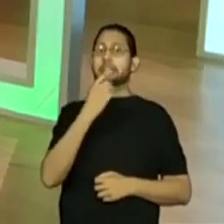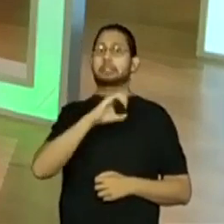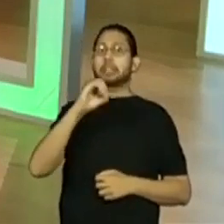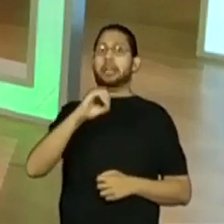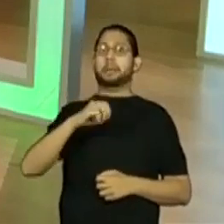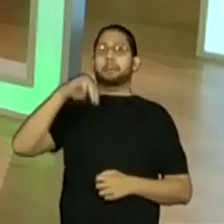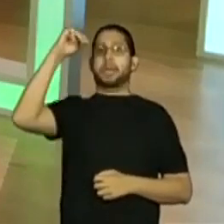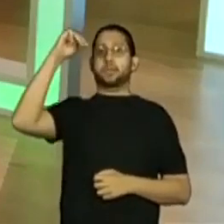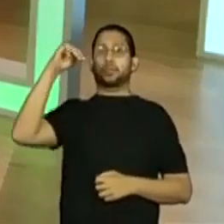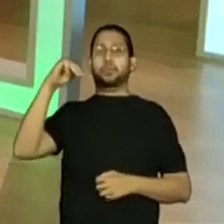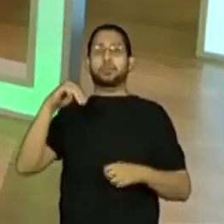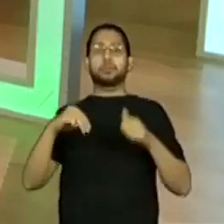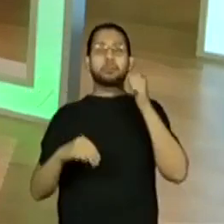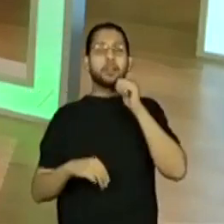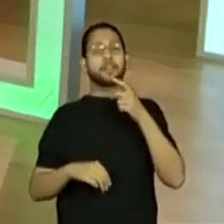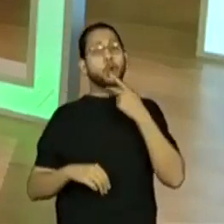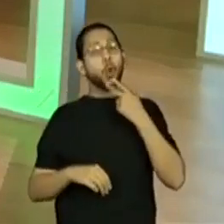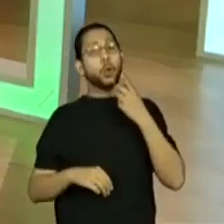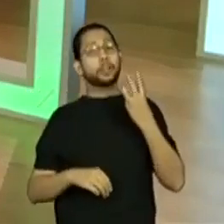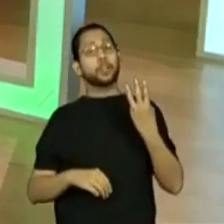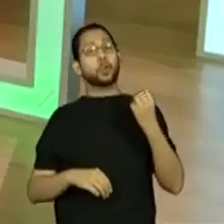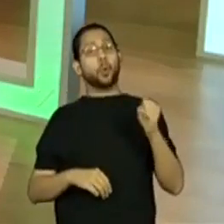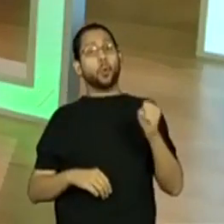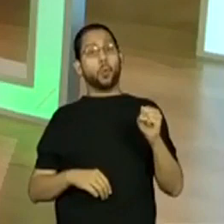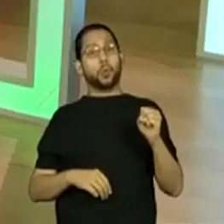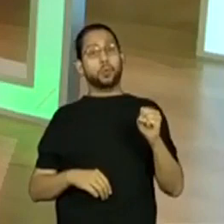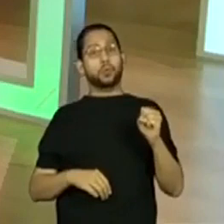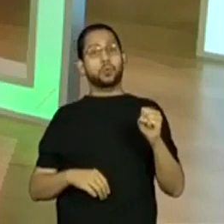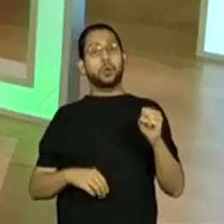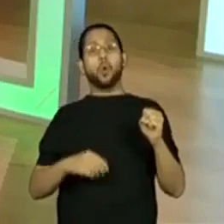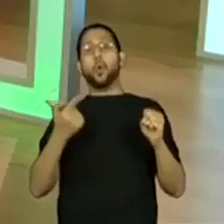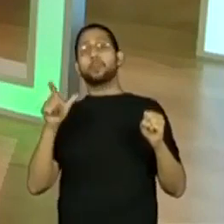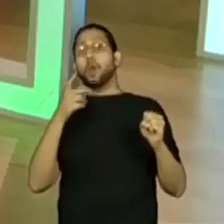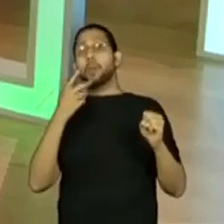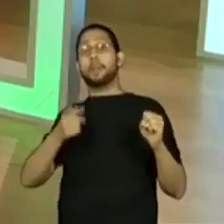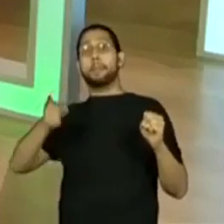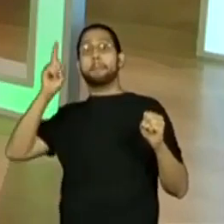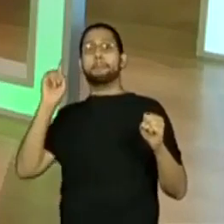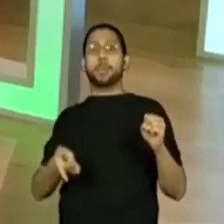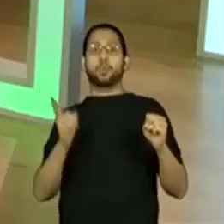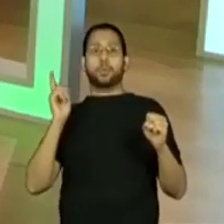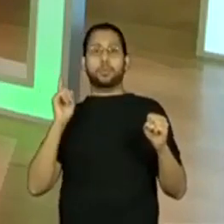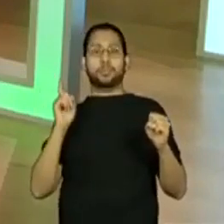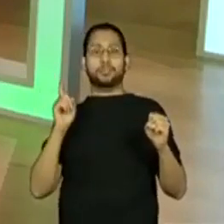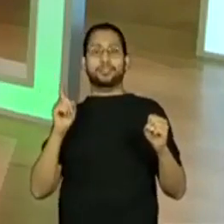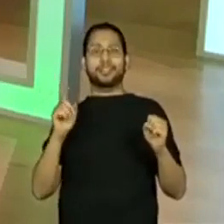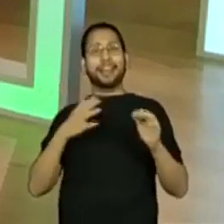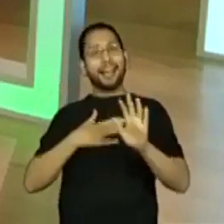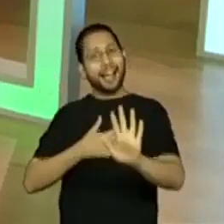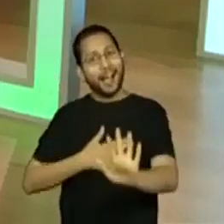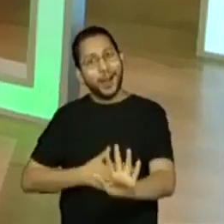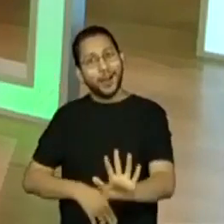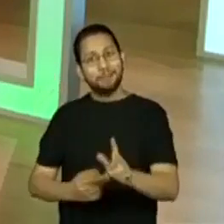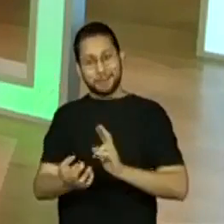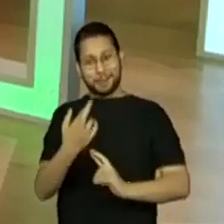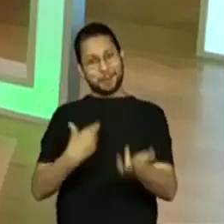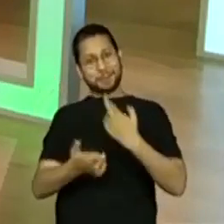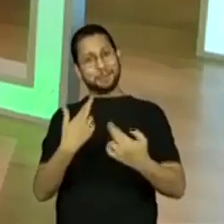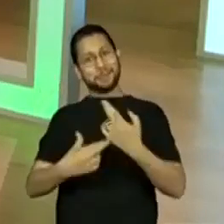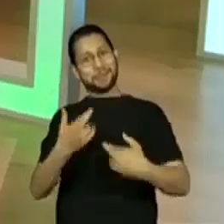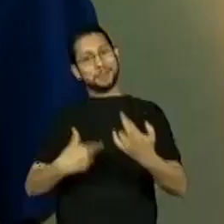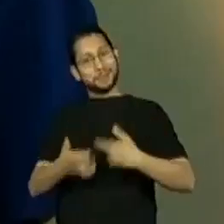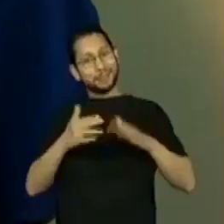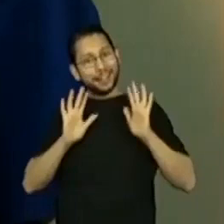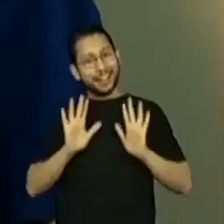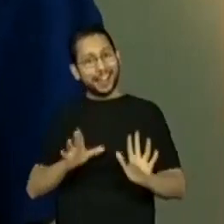que tem 38 e o Henrique já chutou 1010. Nossa! Nossa, a gente nem chegou na pergunta que a gente queria fazer e vocês já estão respondendo. Como